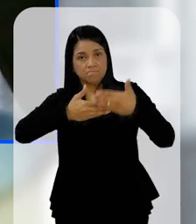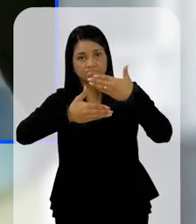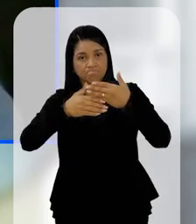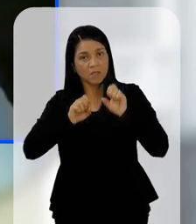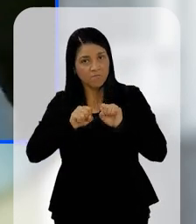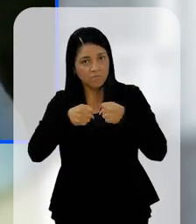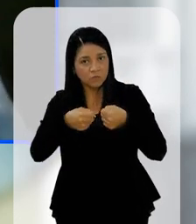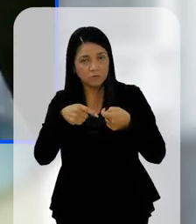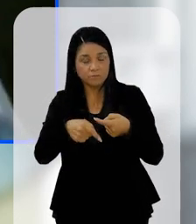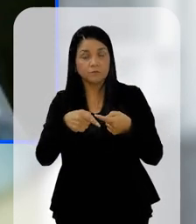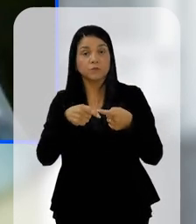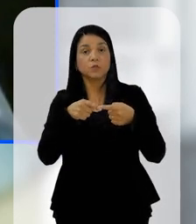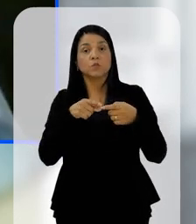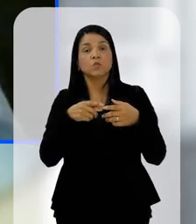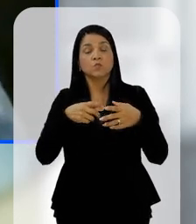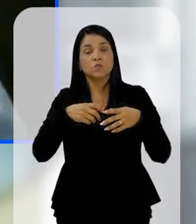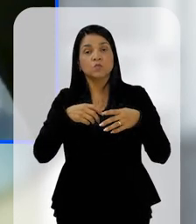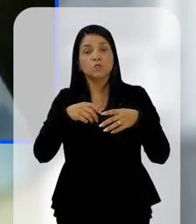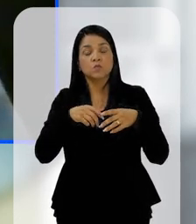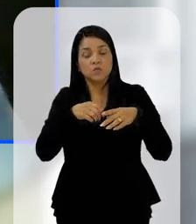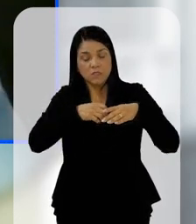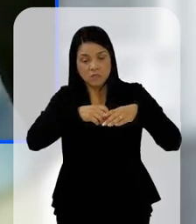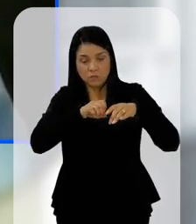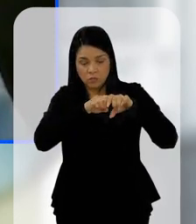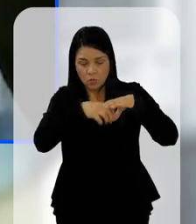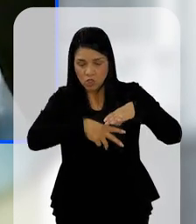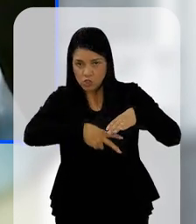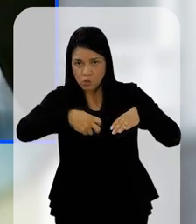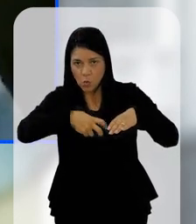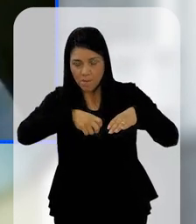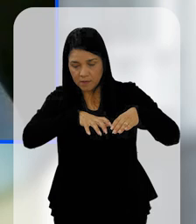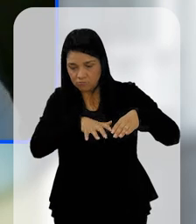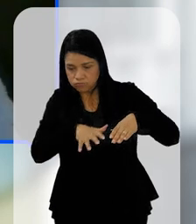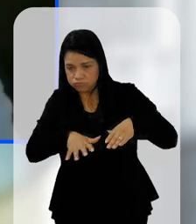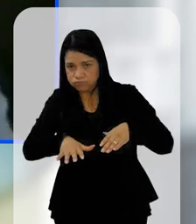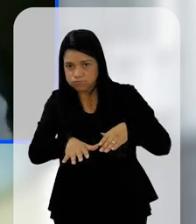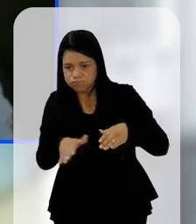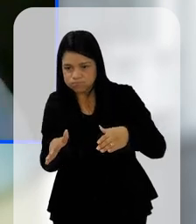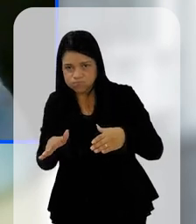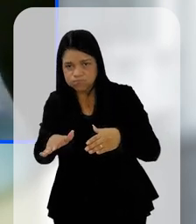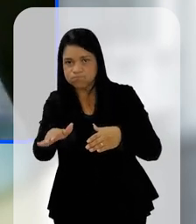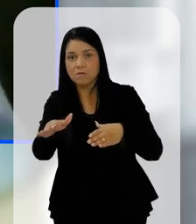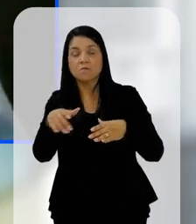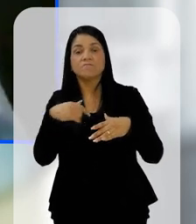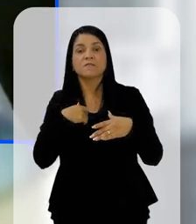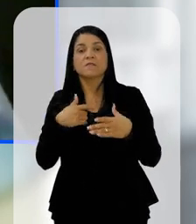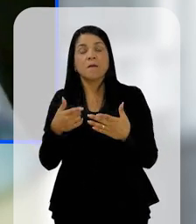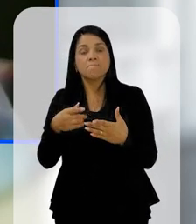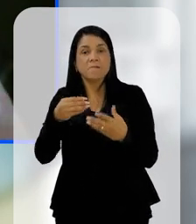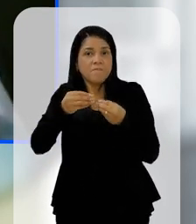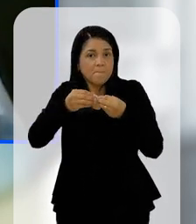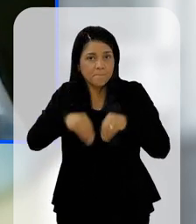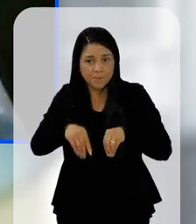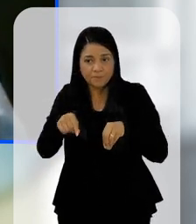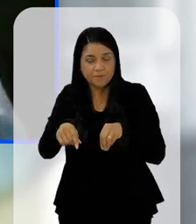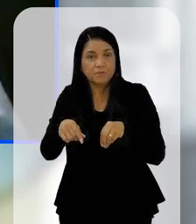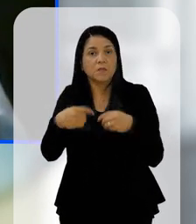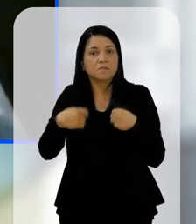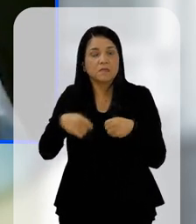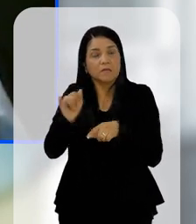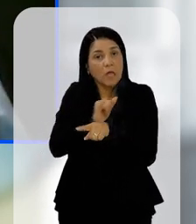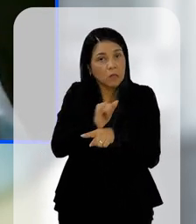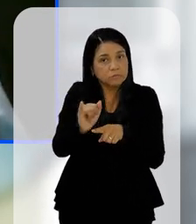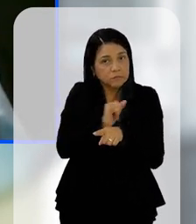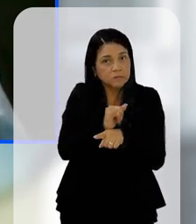O sistema de escoamento é precário, porque é afunilado, né? Tem que se pensar